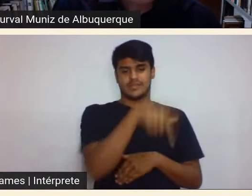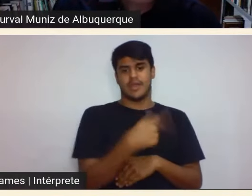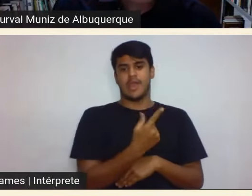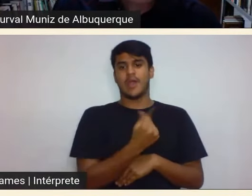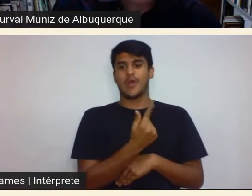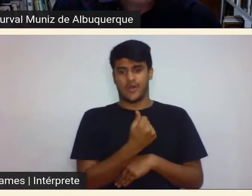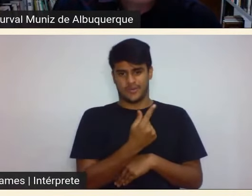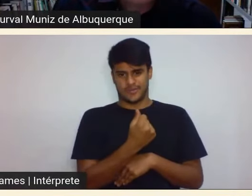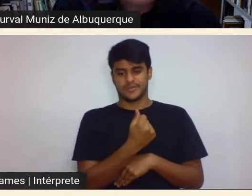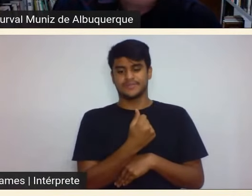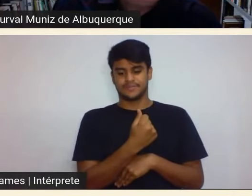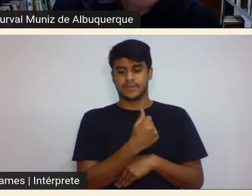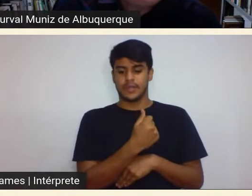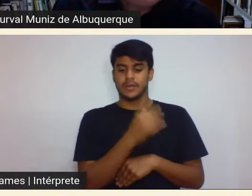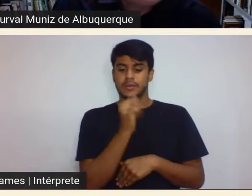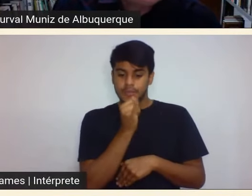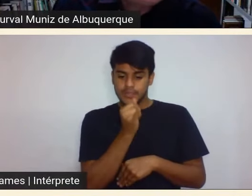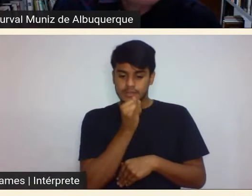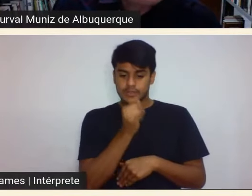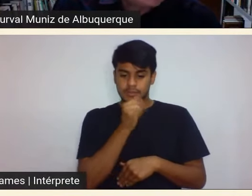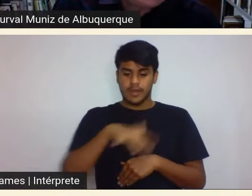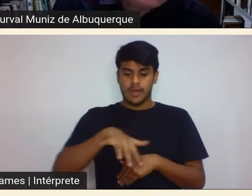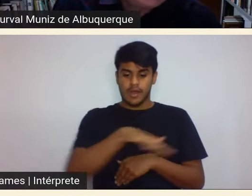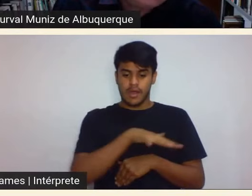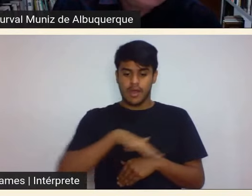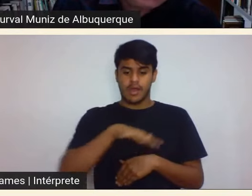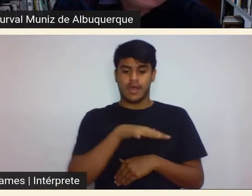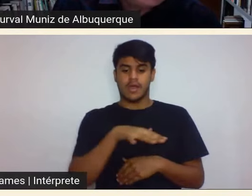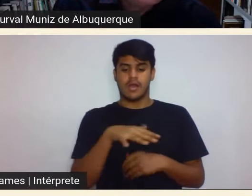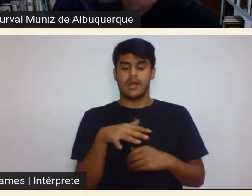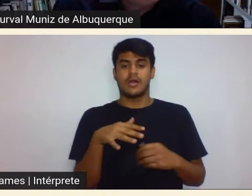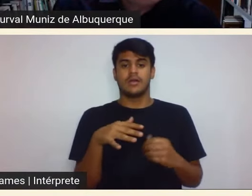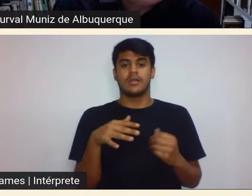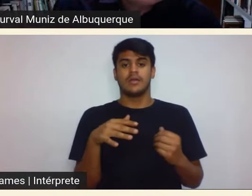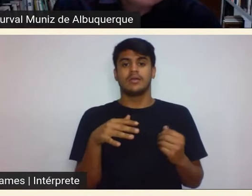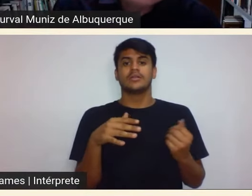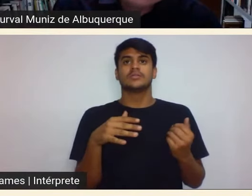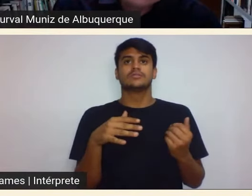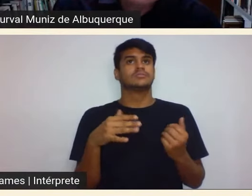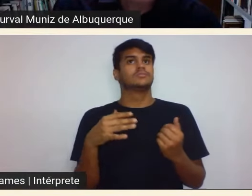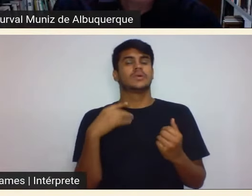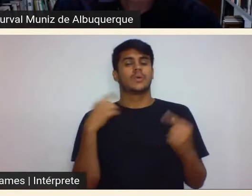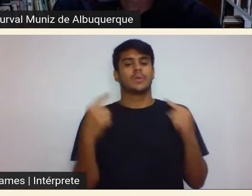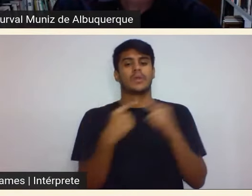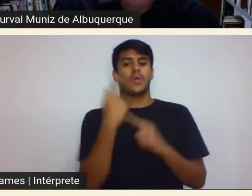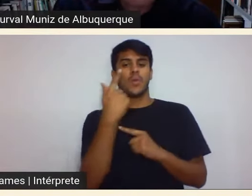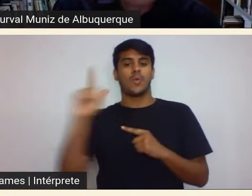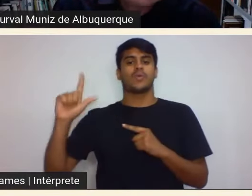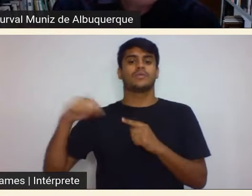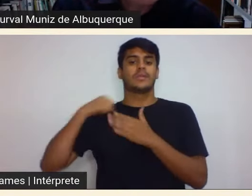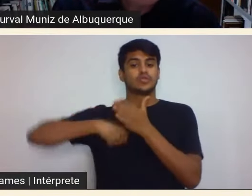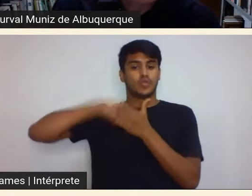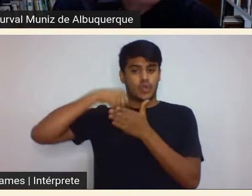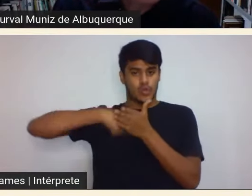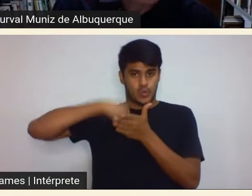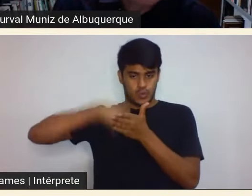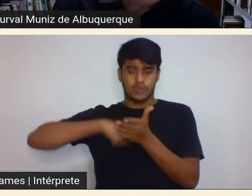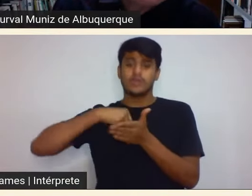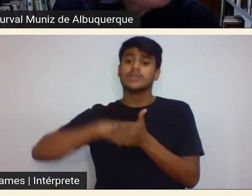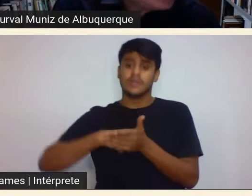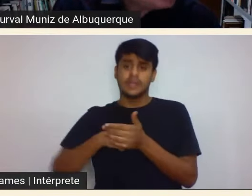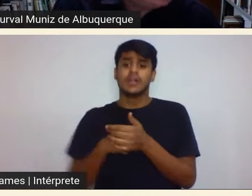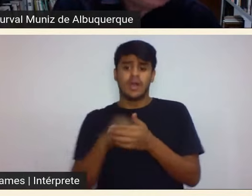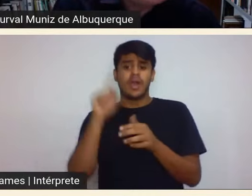dizer, as lutas no campo da cultura não estão separadas de outras lutas, elas são instrumentos,